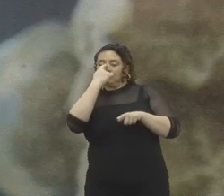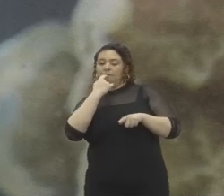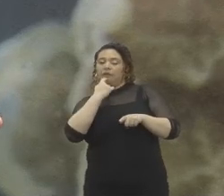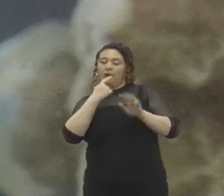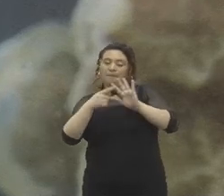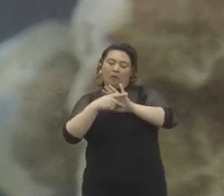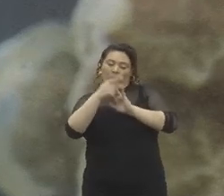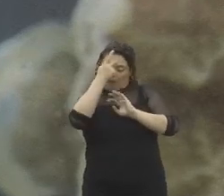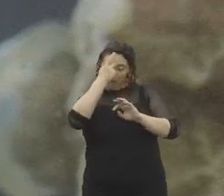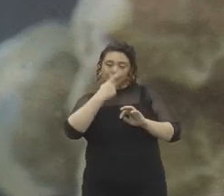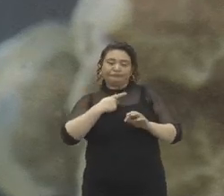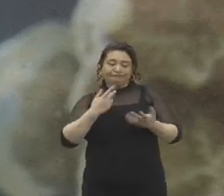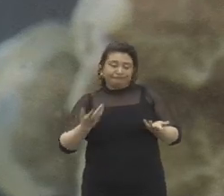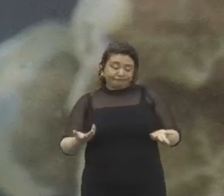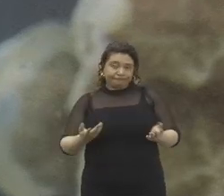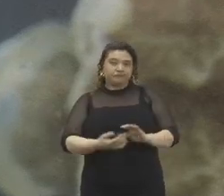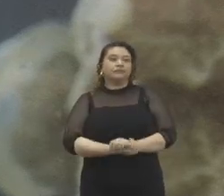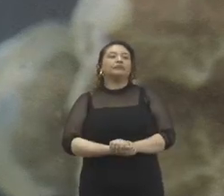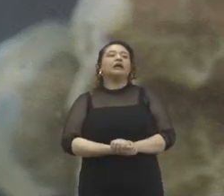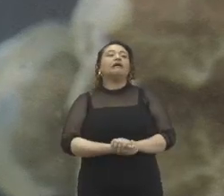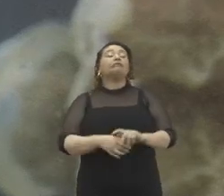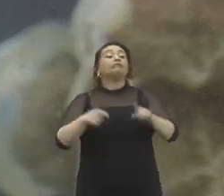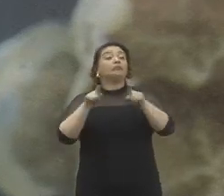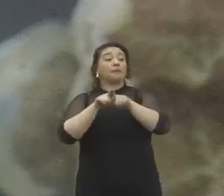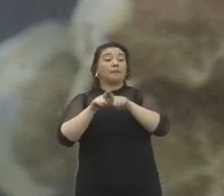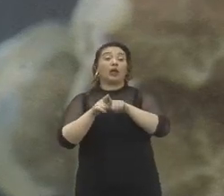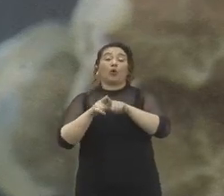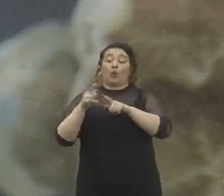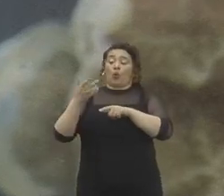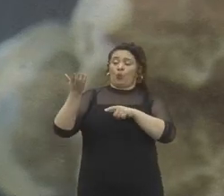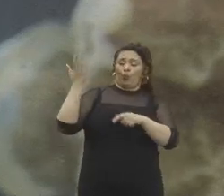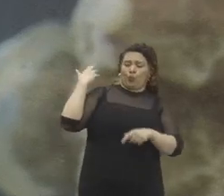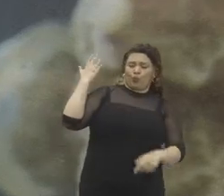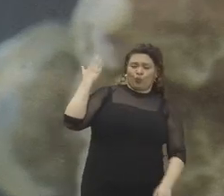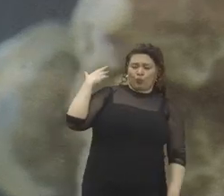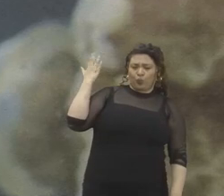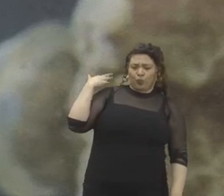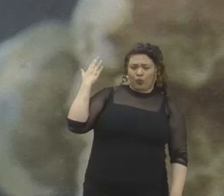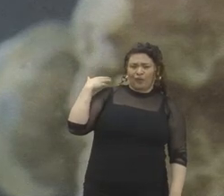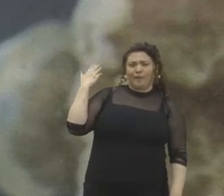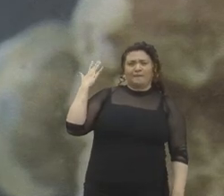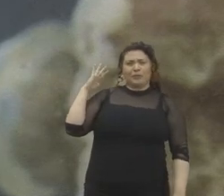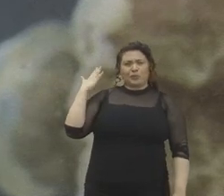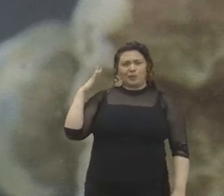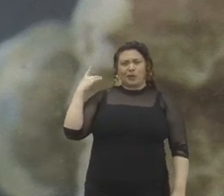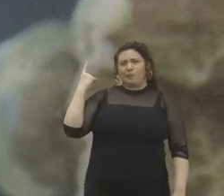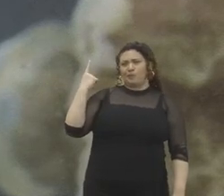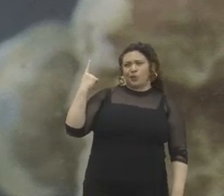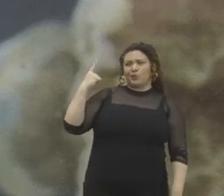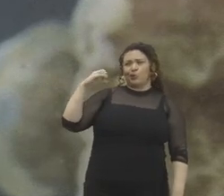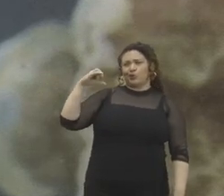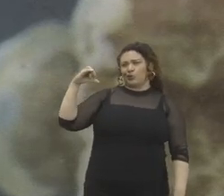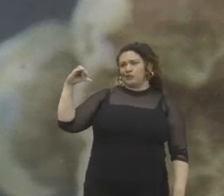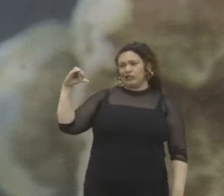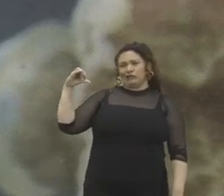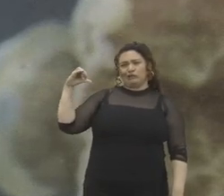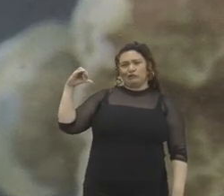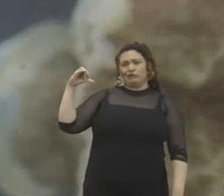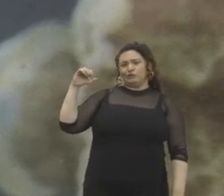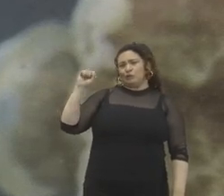e comecei a lá atrás em 1900 bolinha